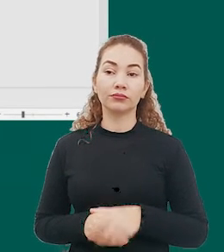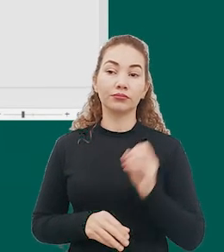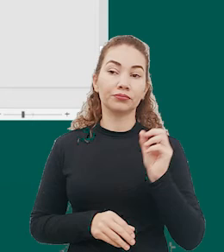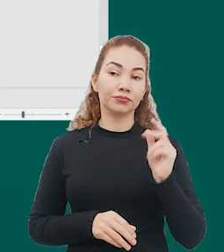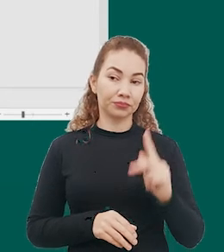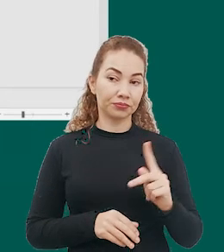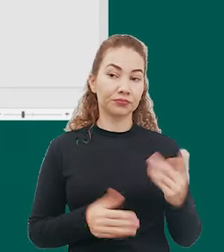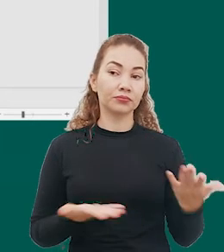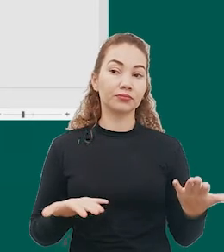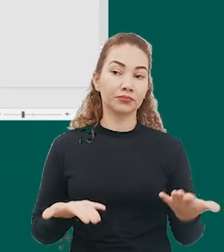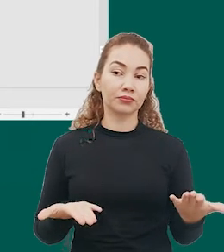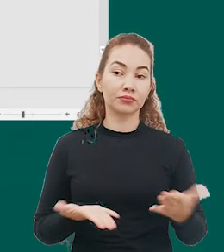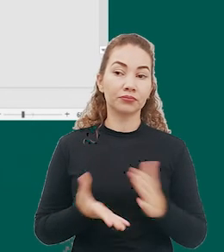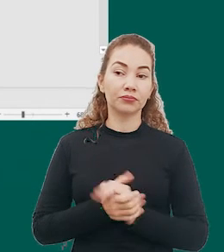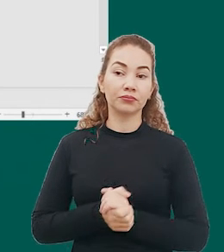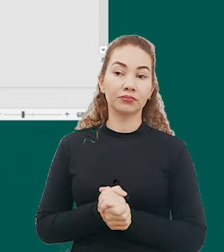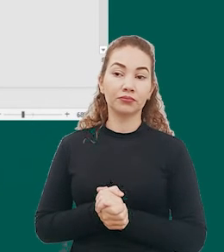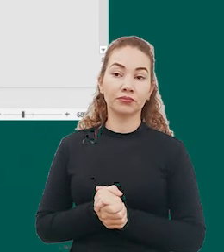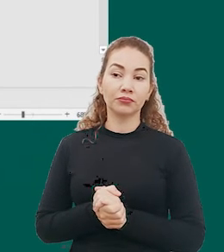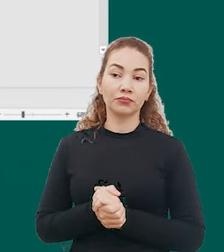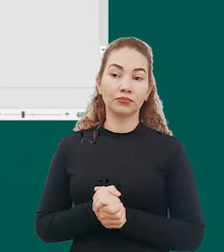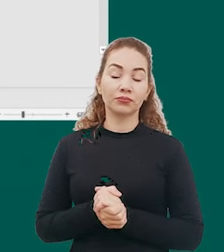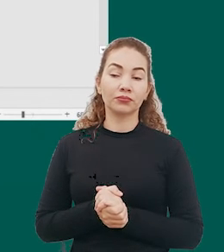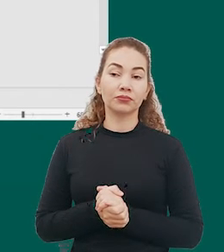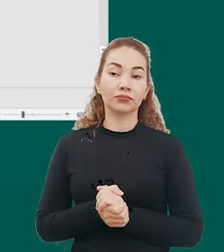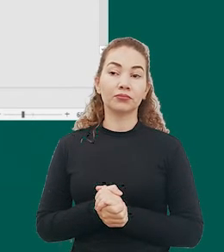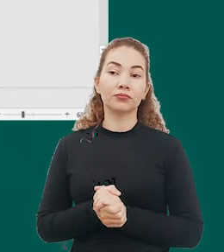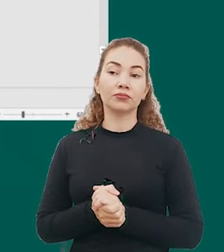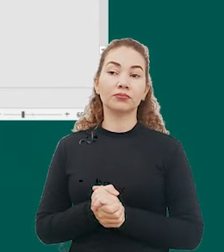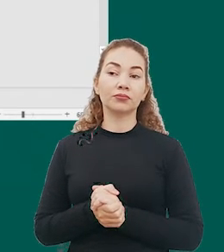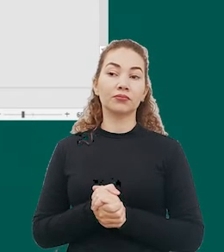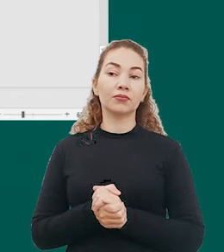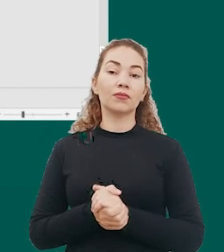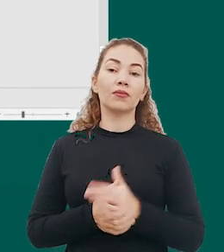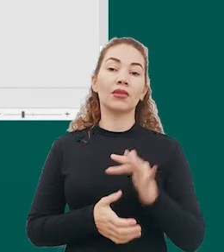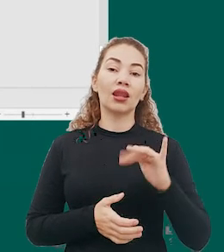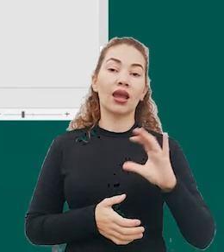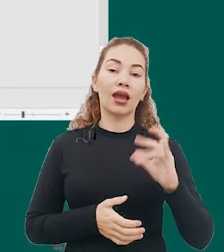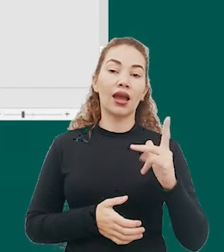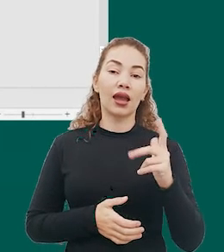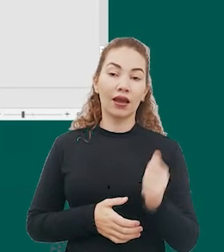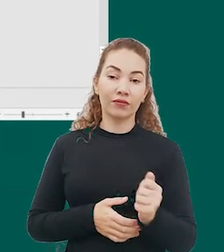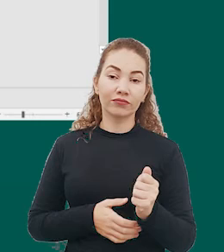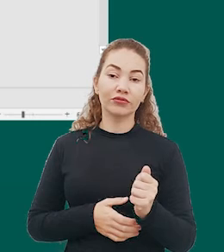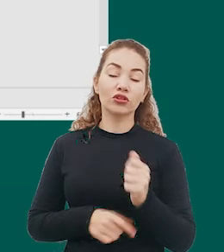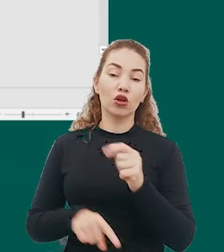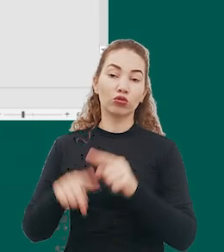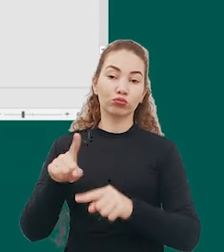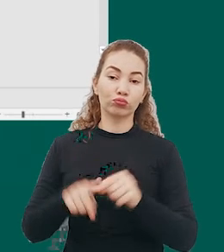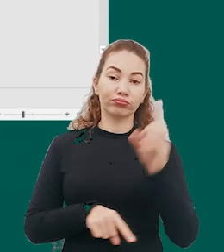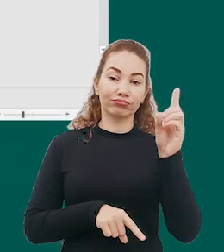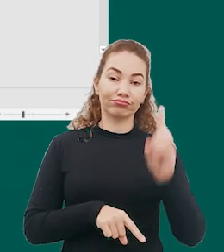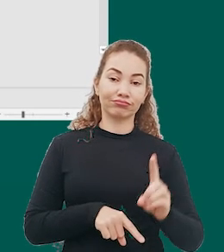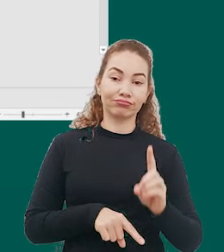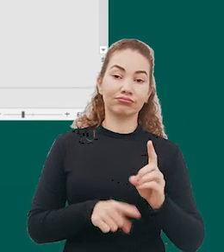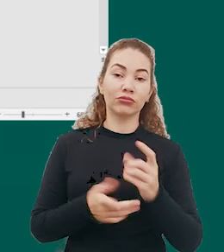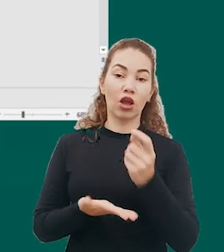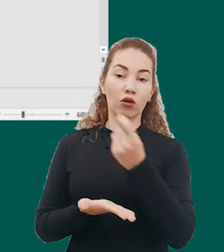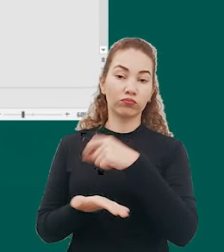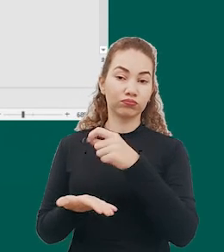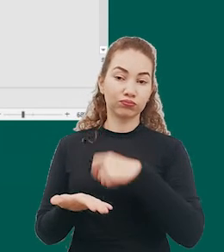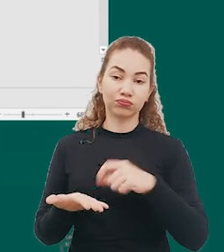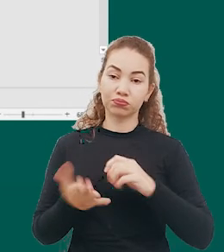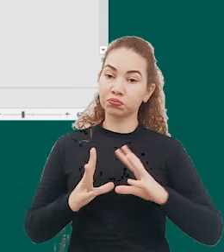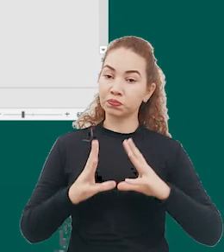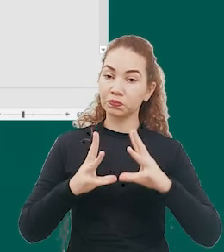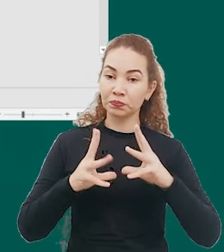Ok. Na ficha de bens e direitos, vamos falar um pouquinho sobre ela. Nós vamos preencher todos